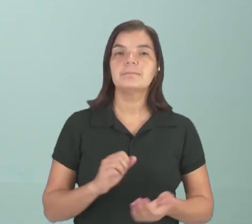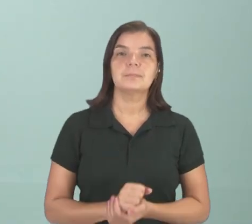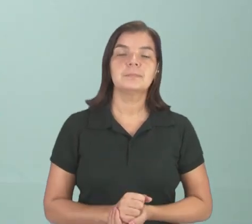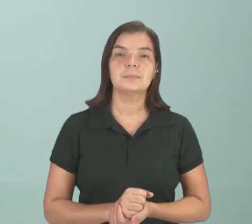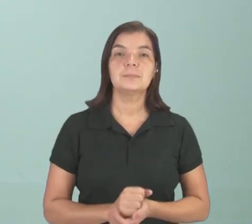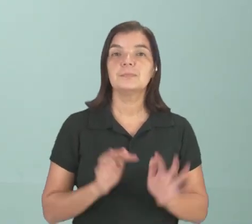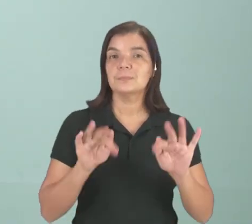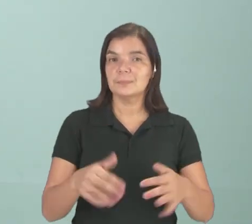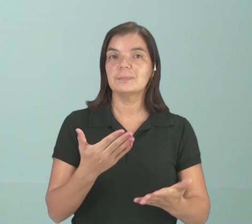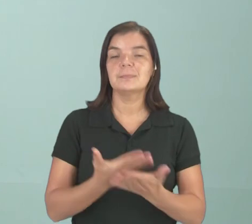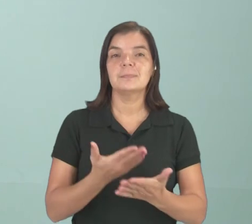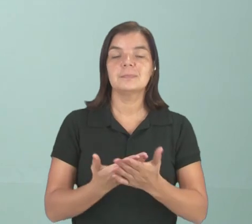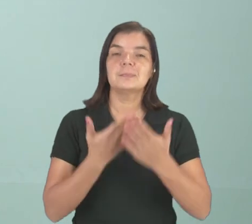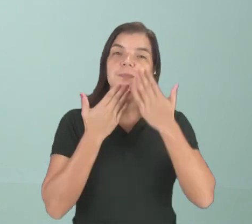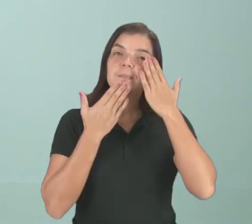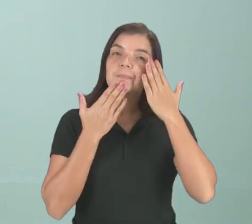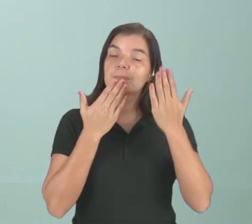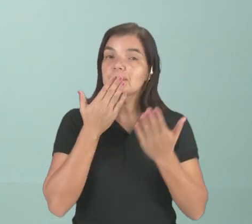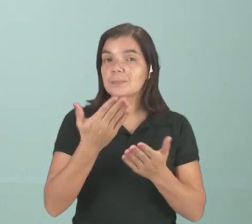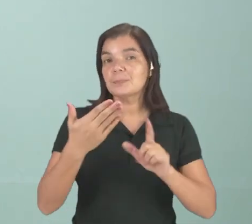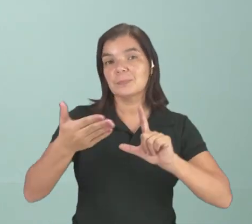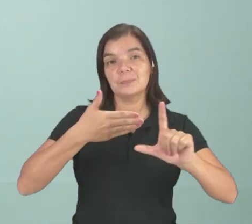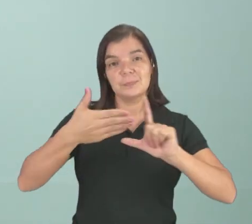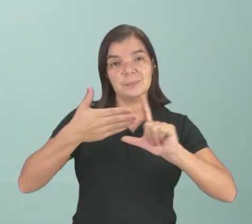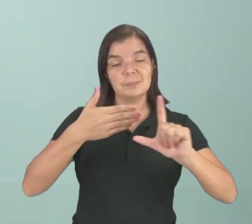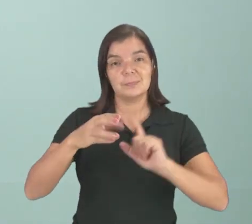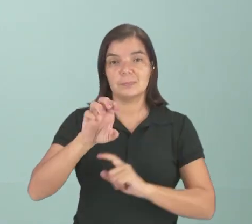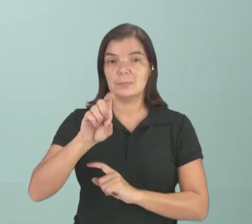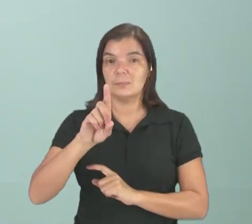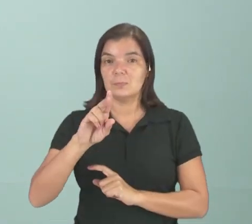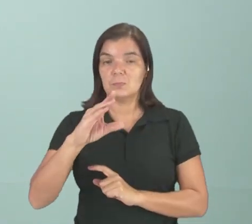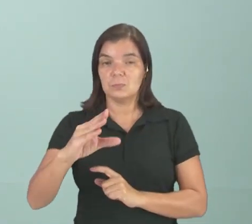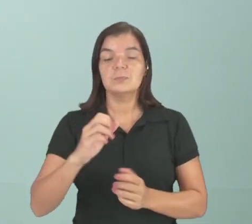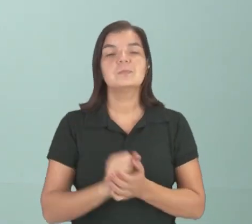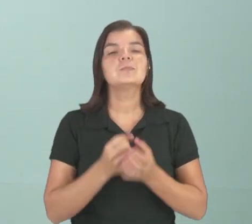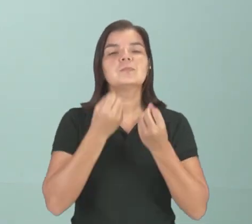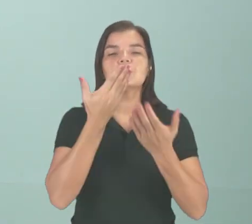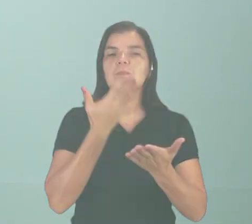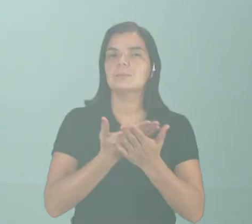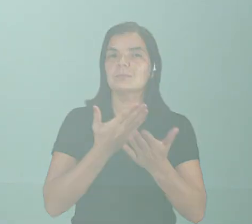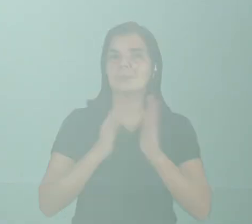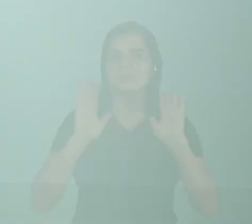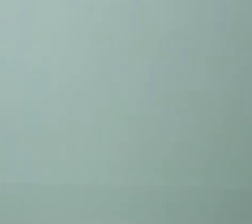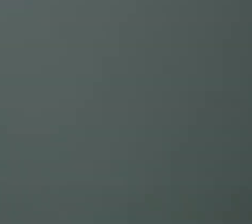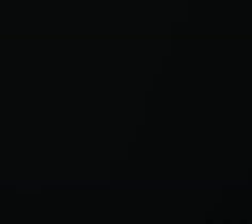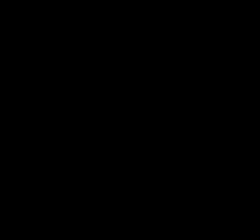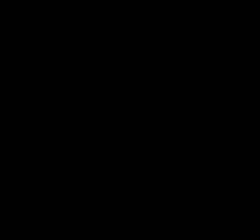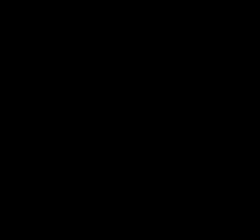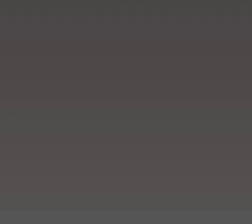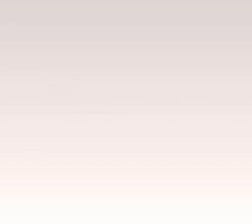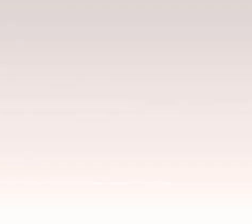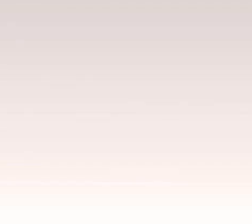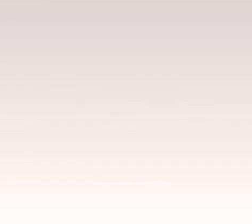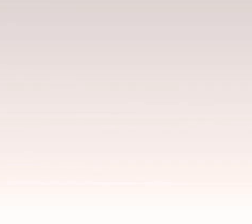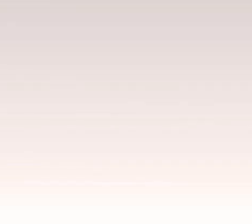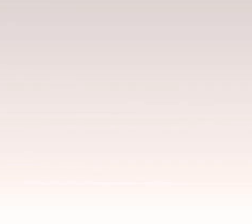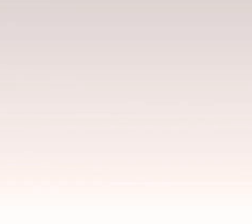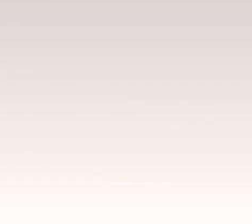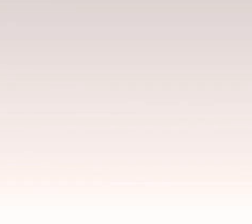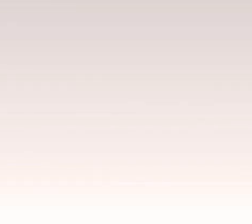gente eu me despeço por aqui pedindo que vocês acessem a plataforma é do e bons estudos e até a próxima aula